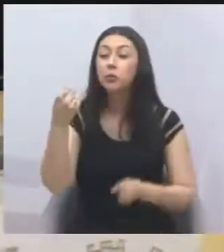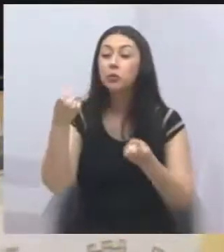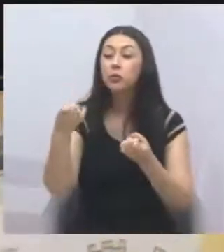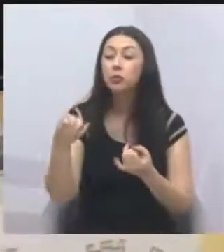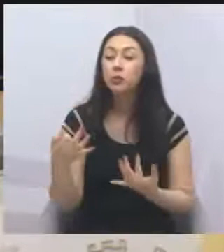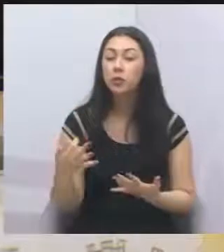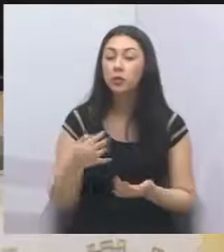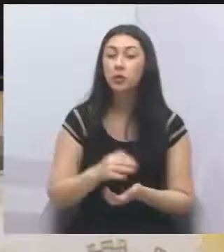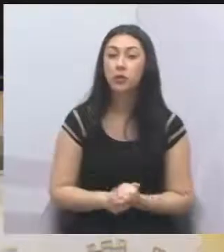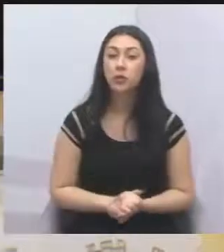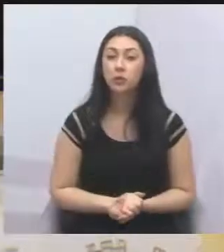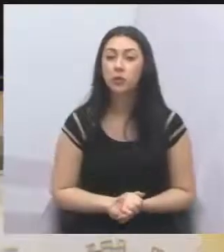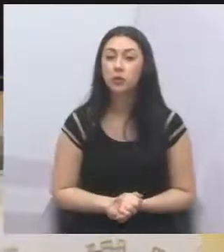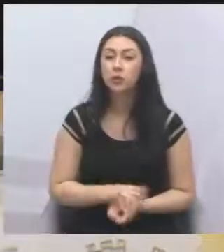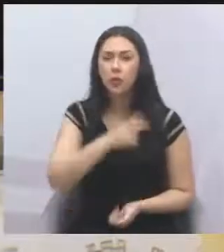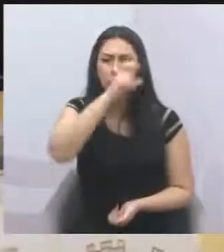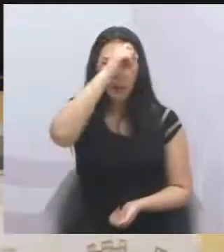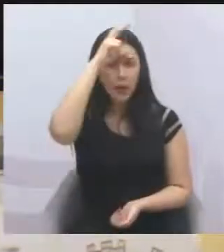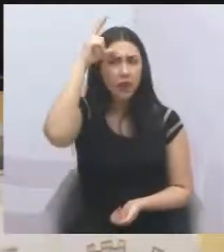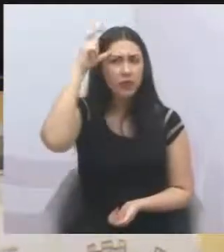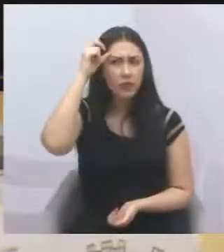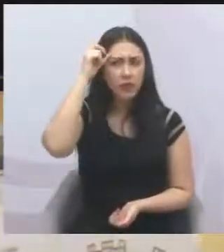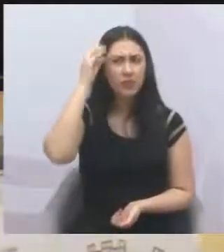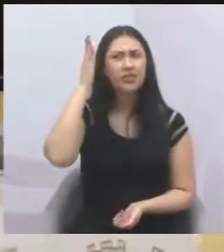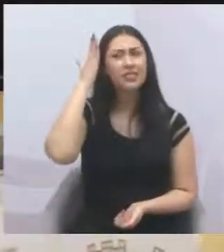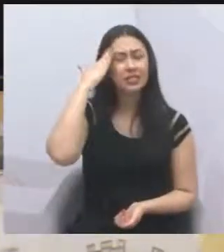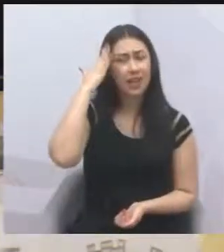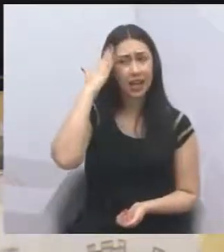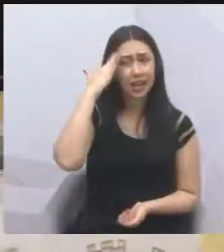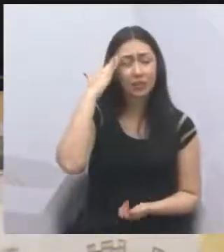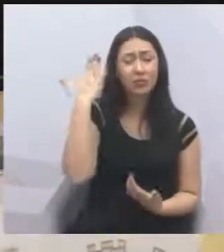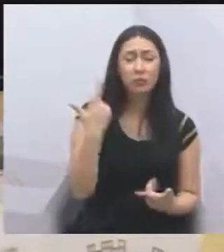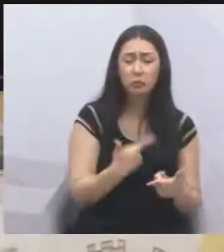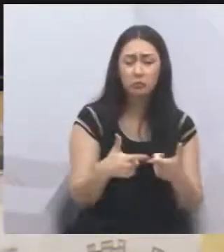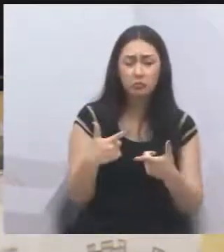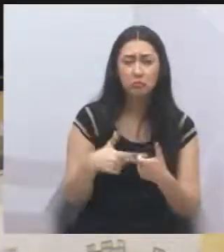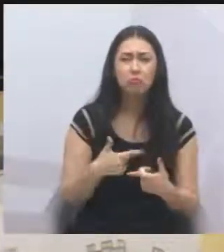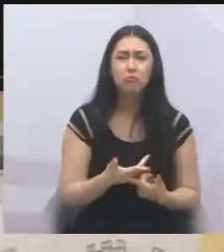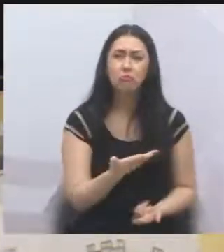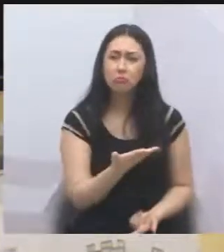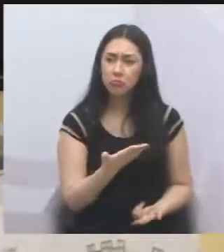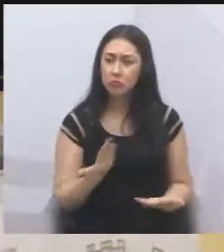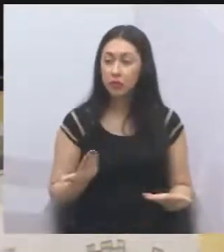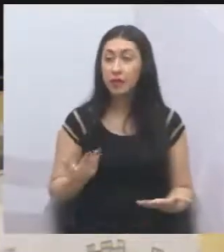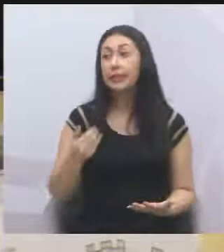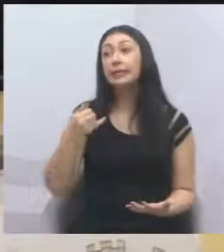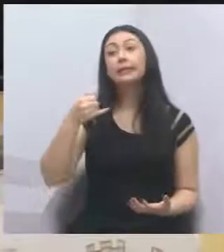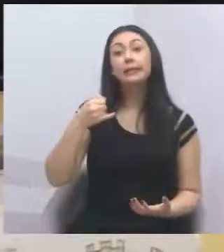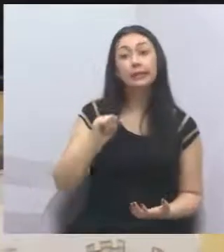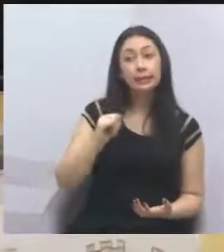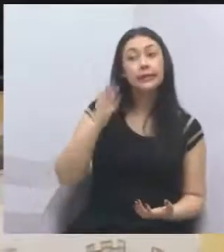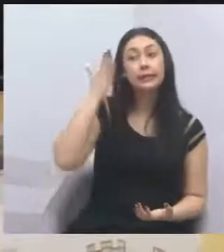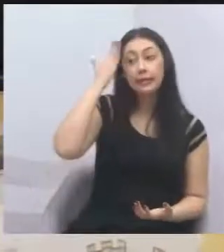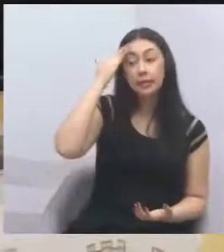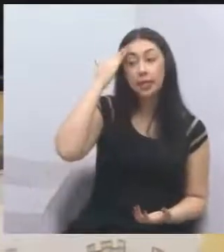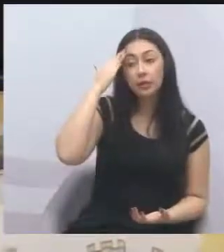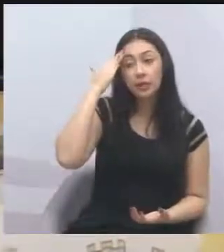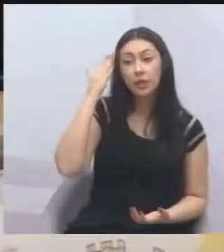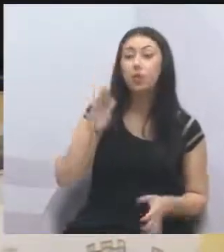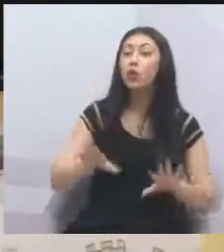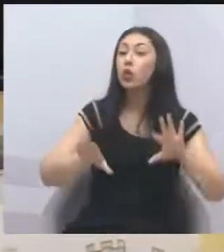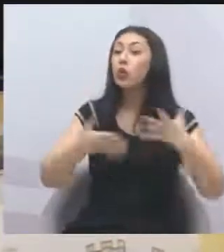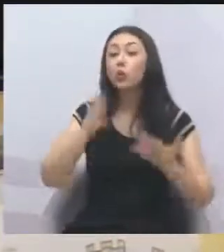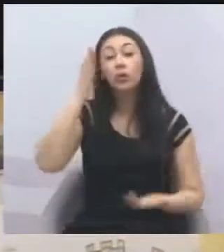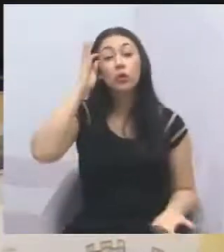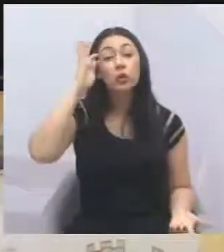informações. O prefeito municipal tem conhecimento dessa situação? Em caso positivo, qual data